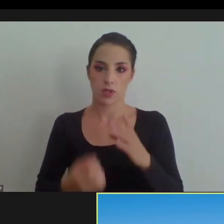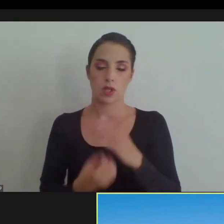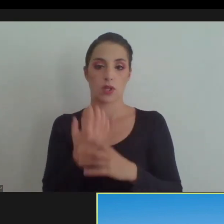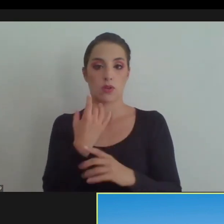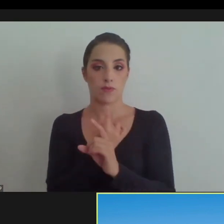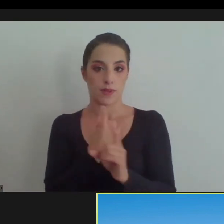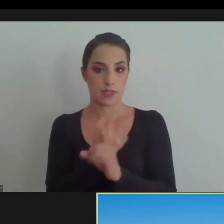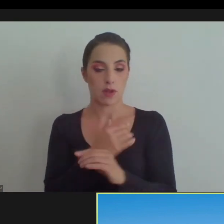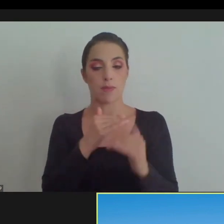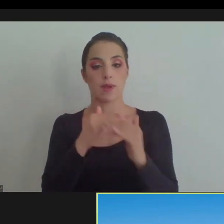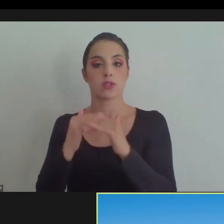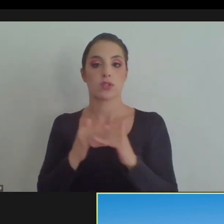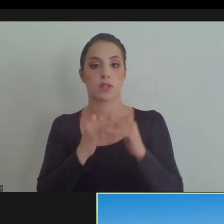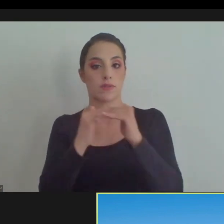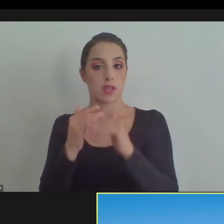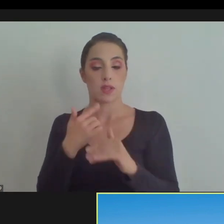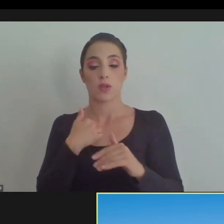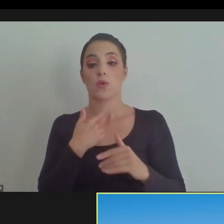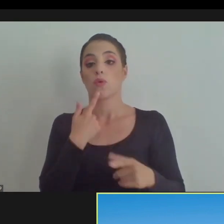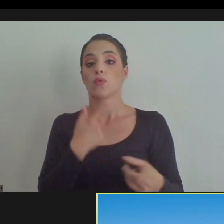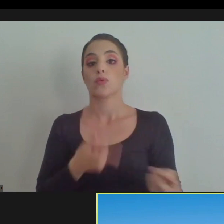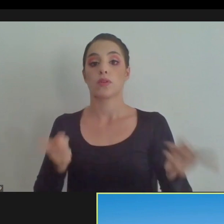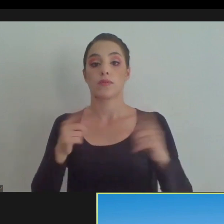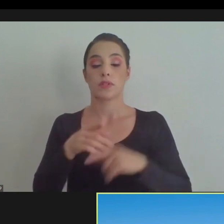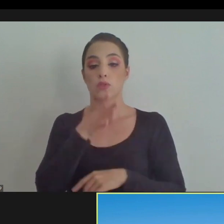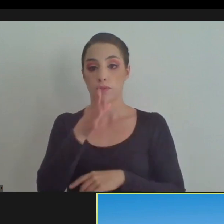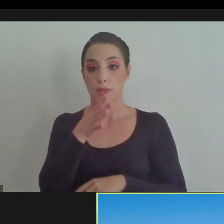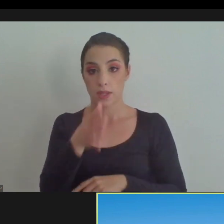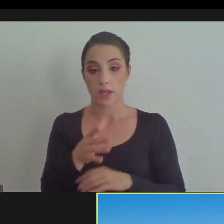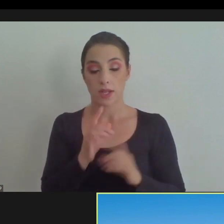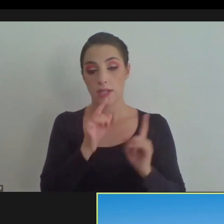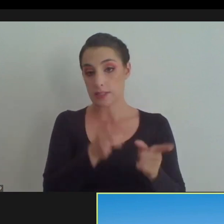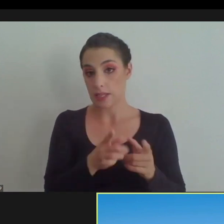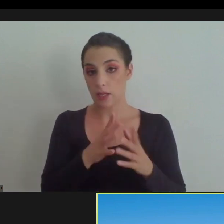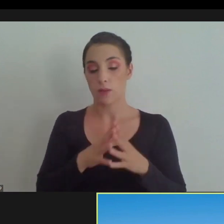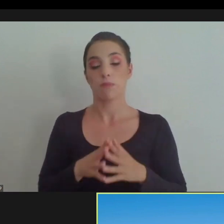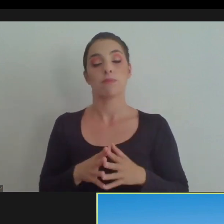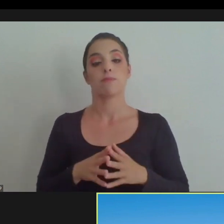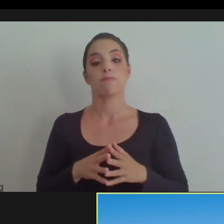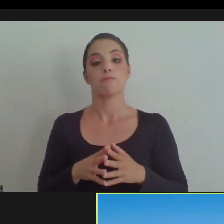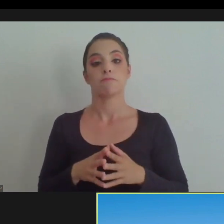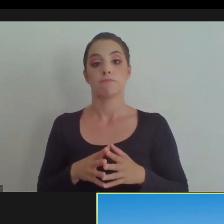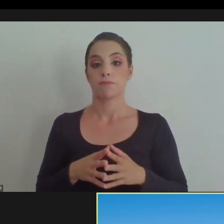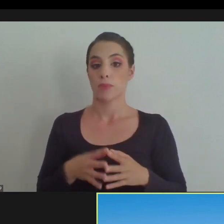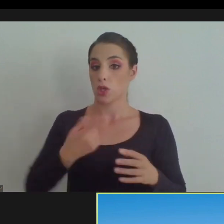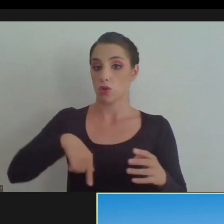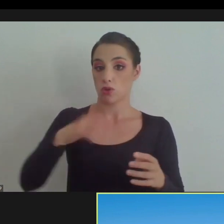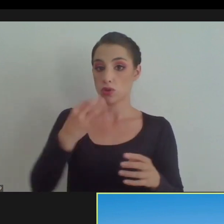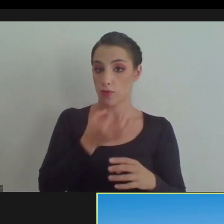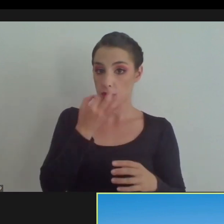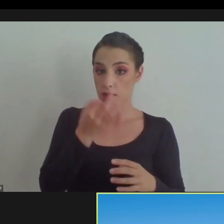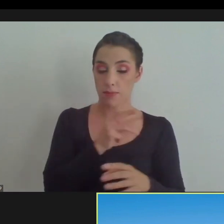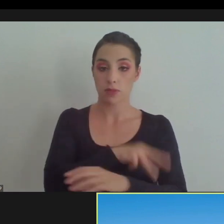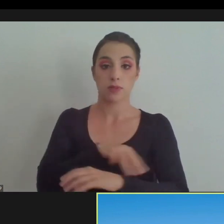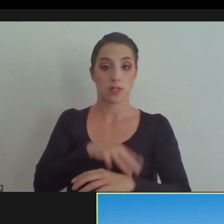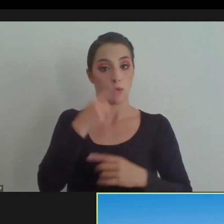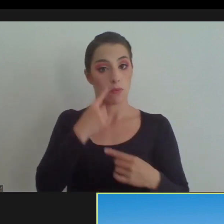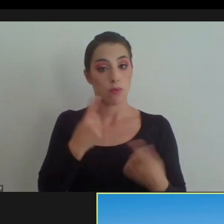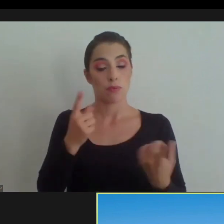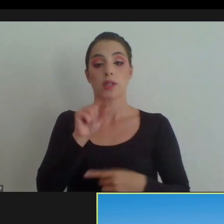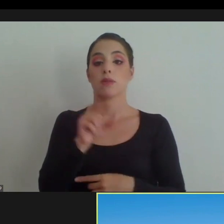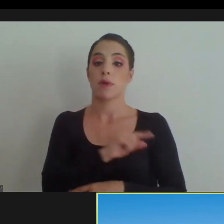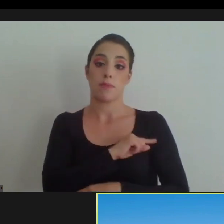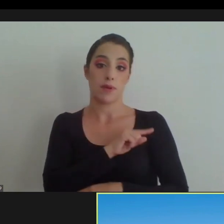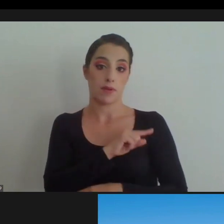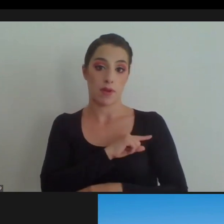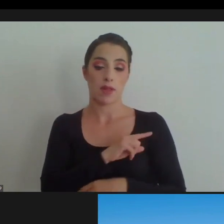a sustentabilidade, e então volto ao meu comentário inicial. E falámos de administração pública e setor privado,